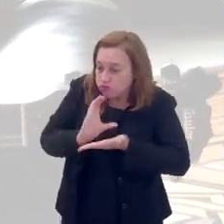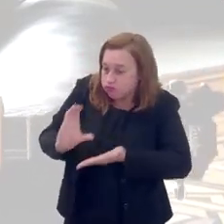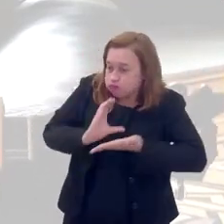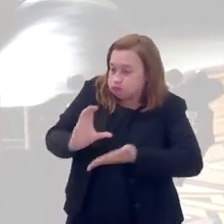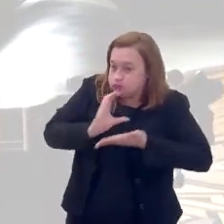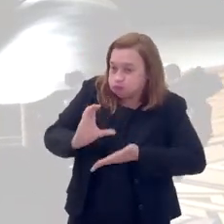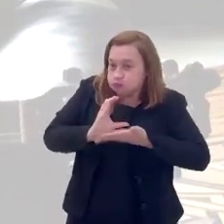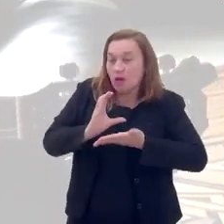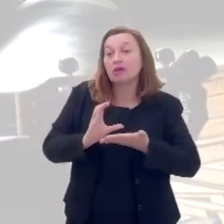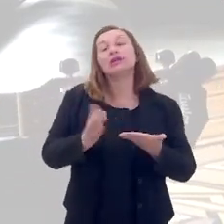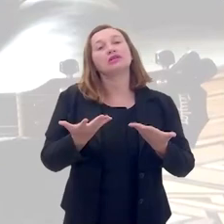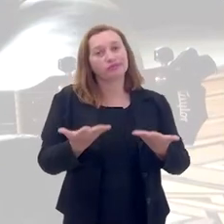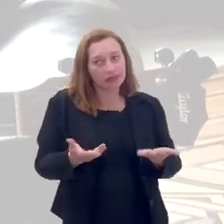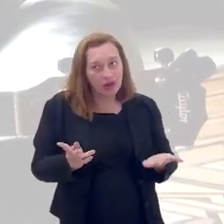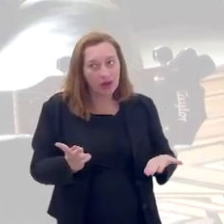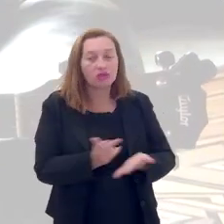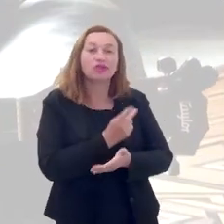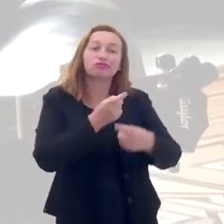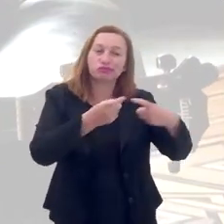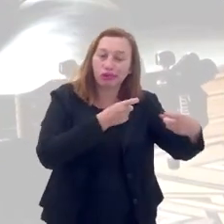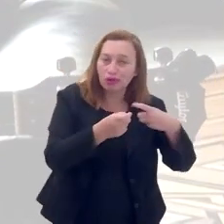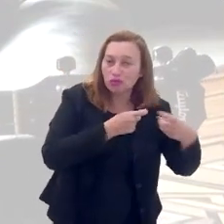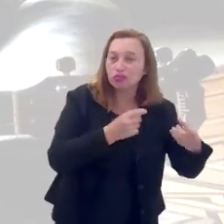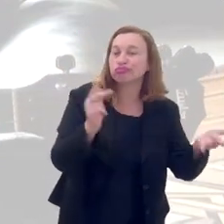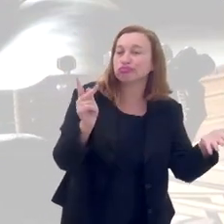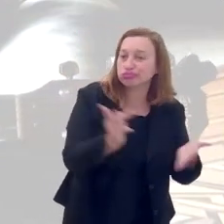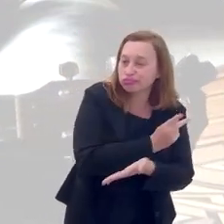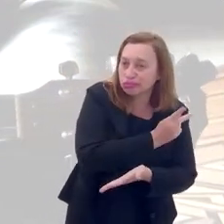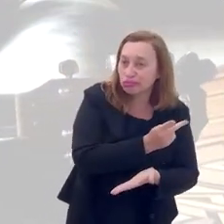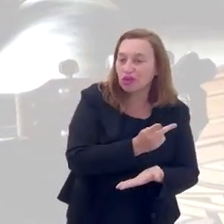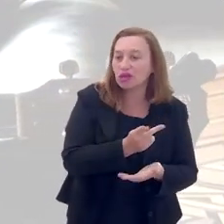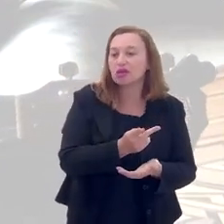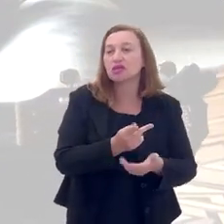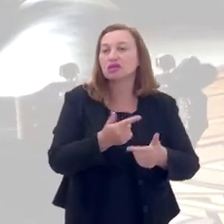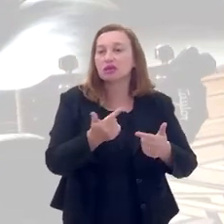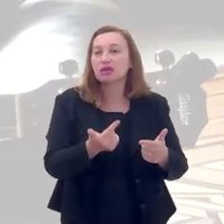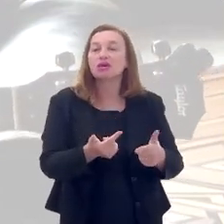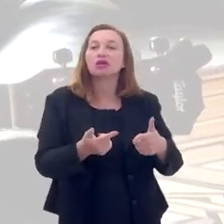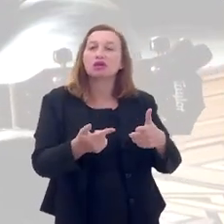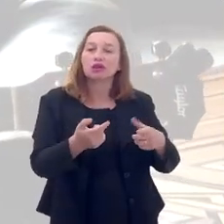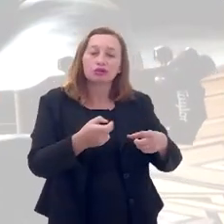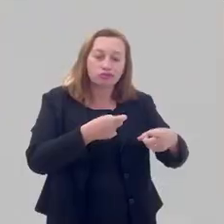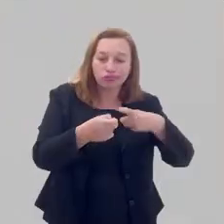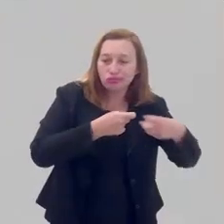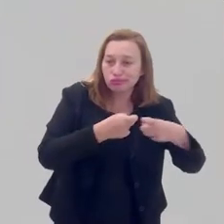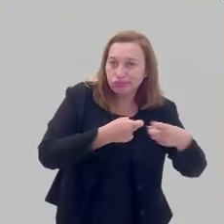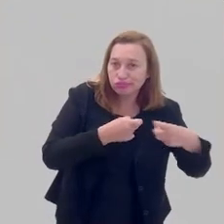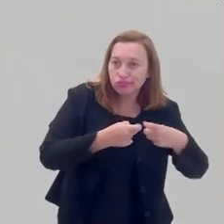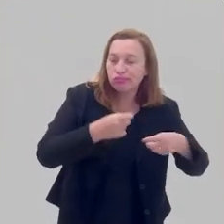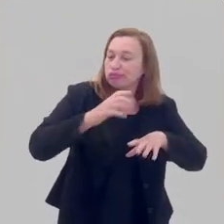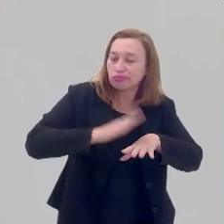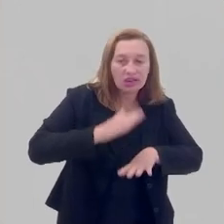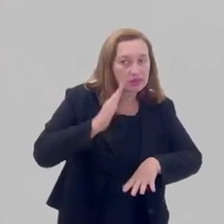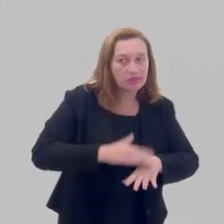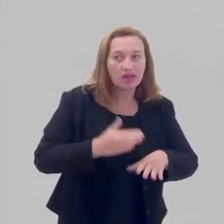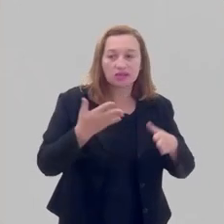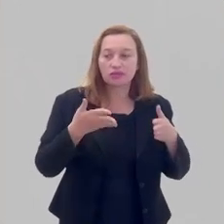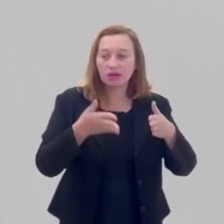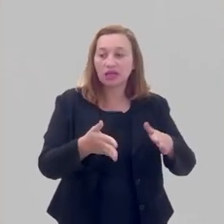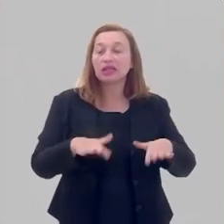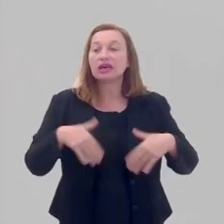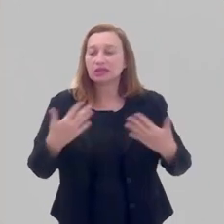o que de fato faz com que as Guerras aconteçam as situações de combate estejam aí é cada vez mais